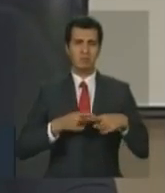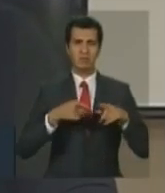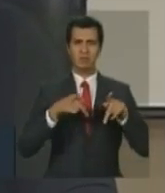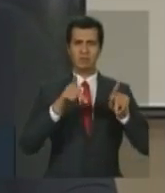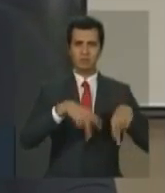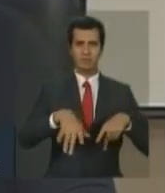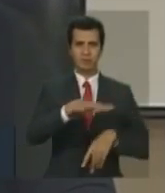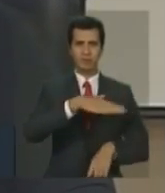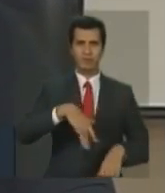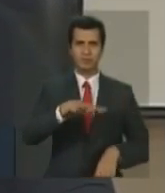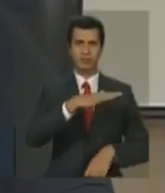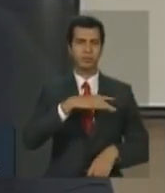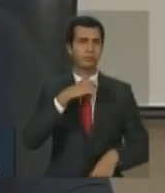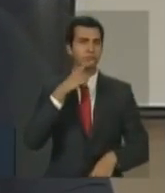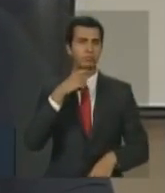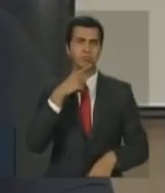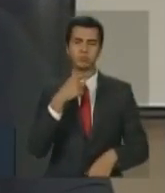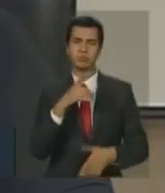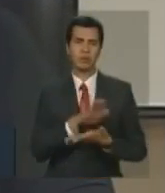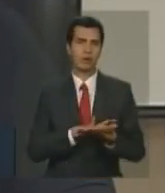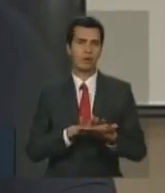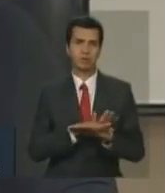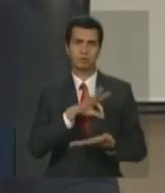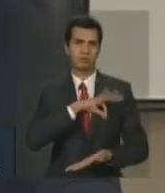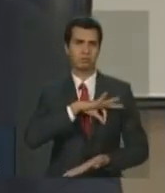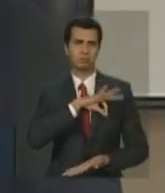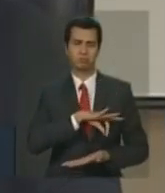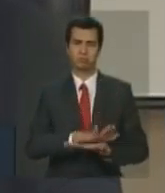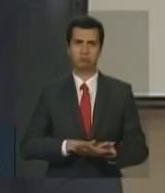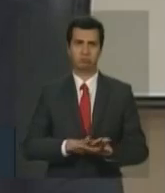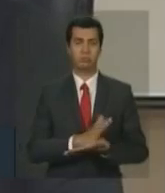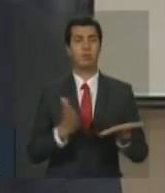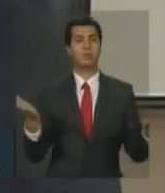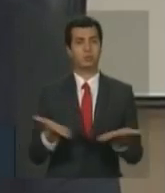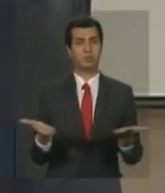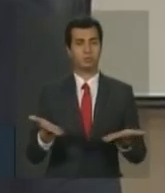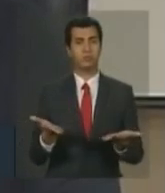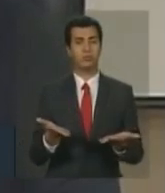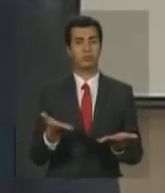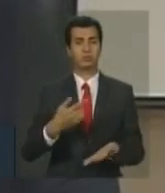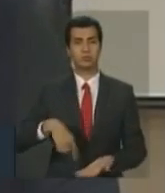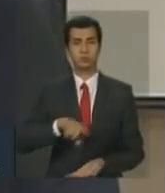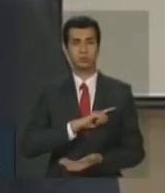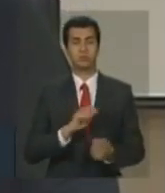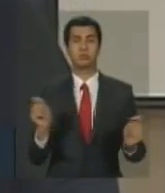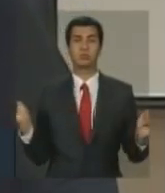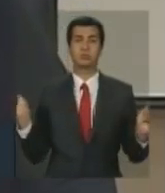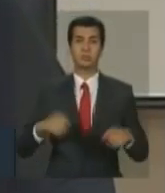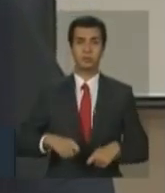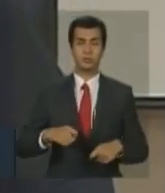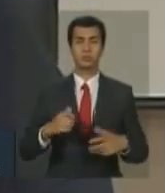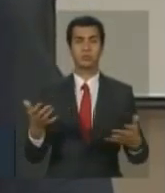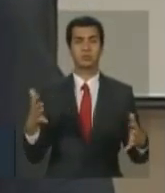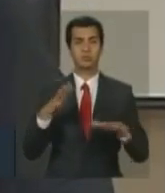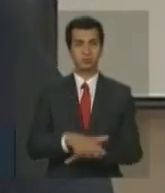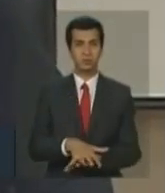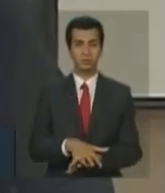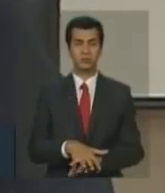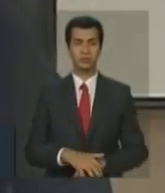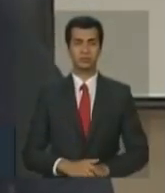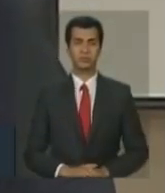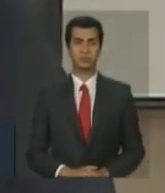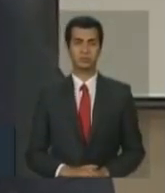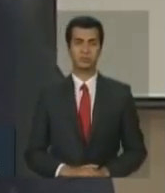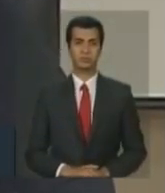avance permanentemente. Então, no caso do Bolsa Família, por exemplo, a gente tinha condições de dar saltos muito maiores à medida